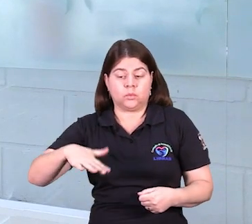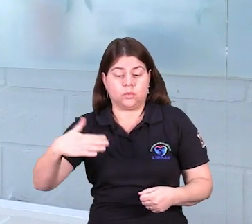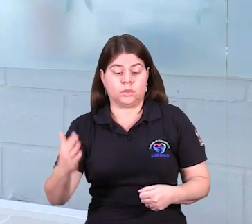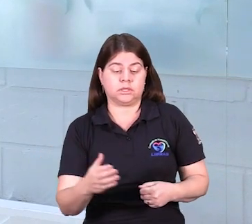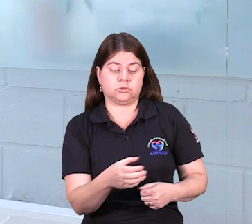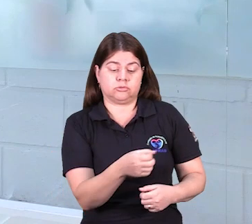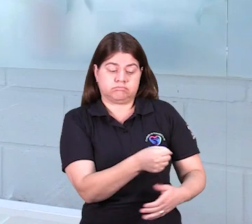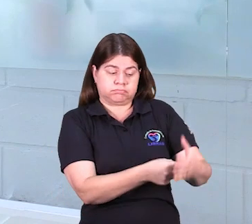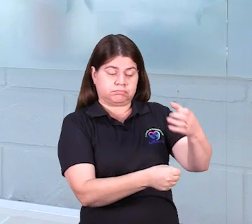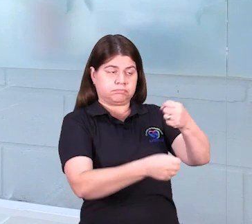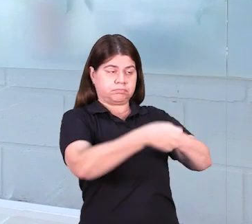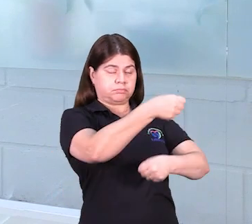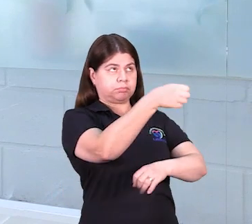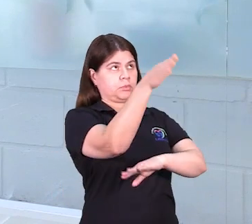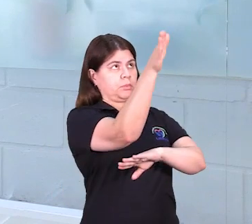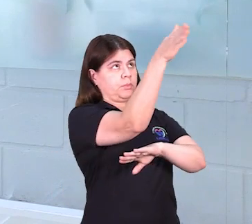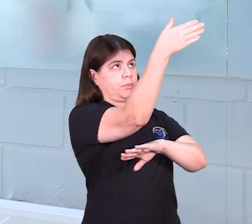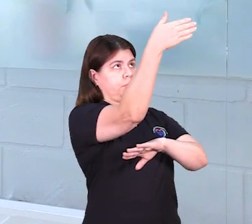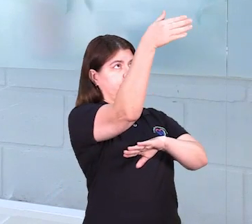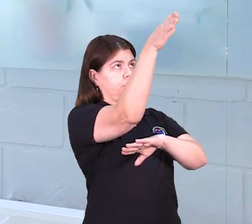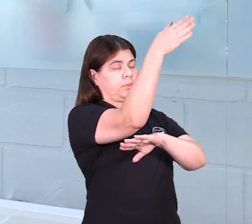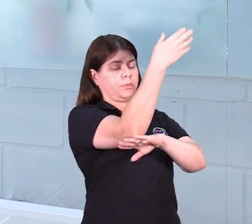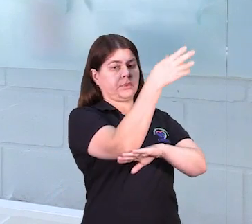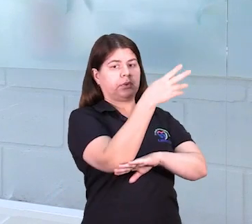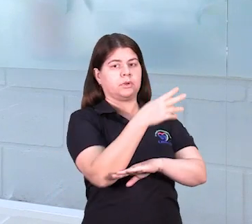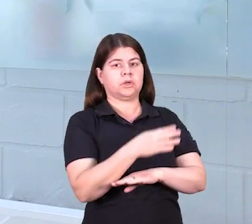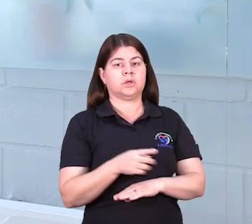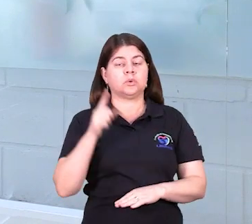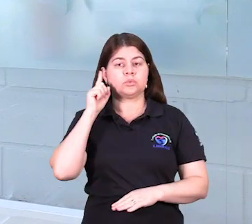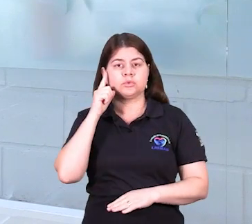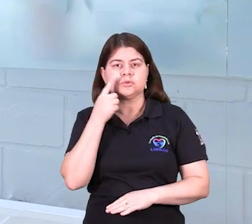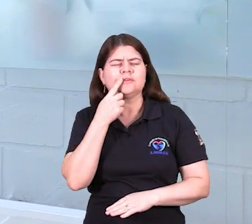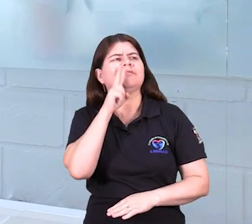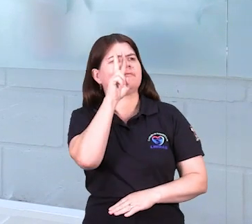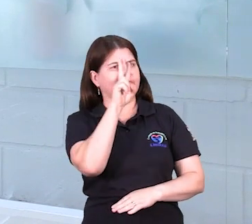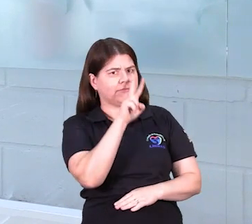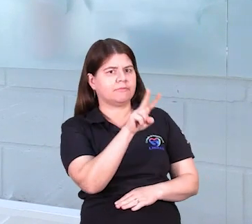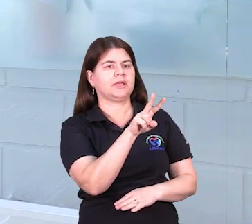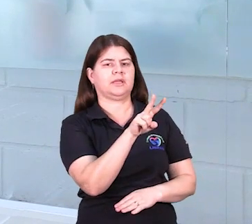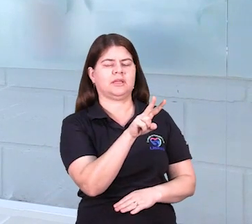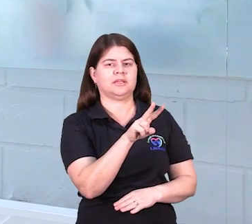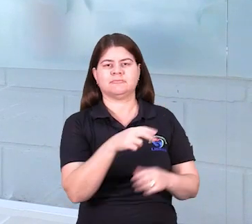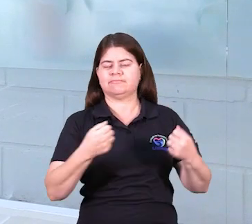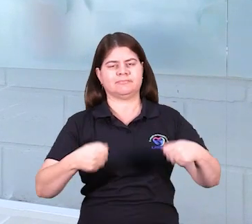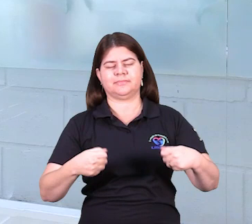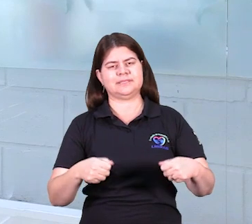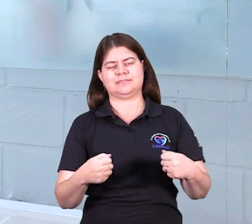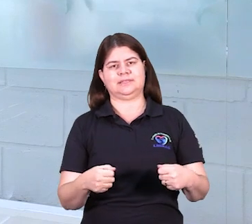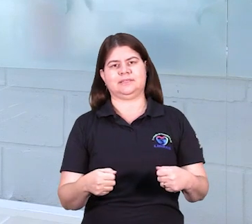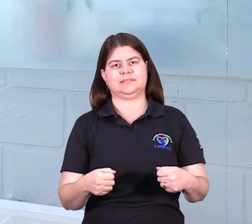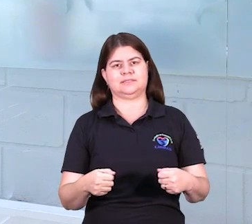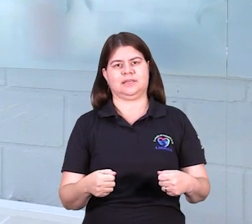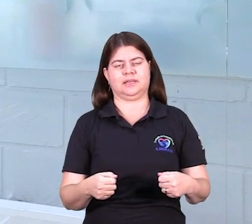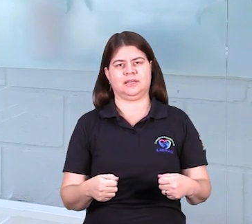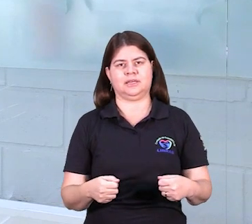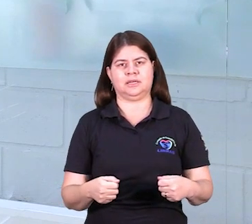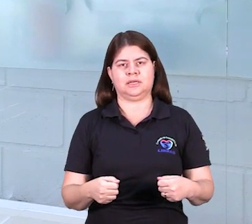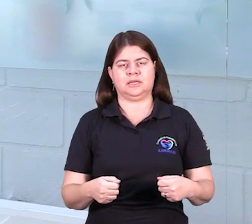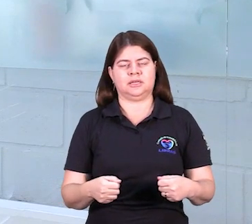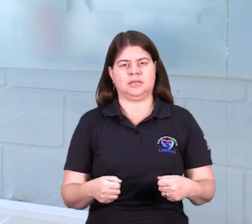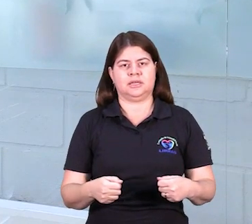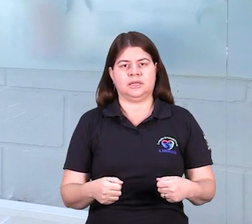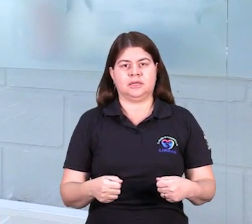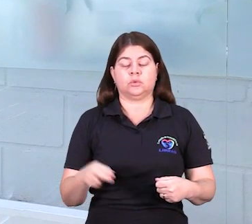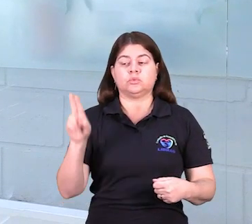hasteamento, o surdo ele está vendo o hasteamento acontecer. A gente não precisa fazer, ele está enxergando. Então a gente retirou